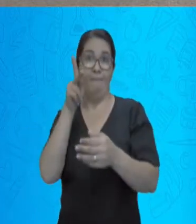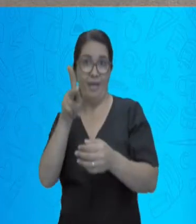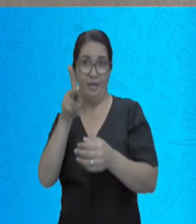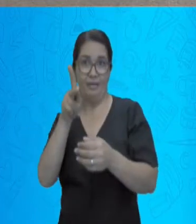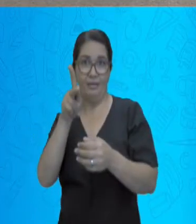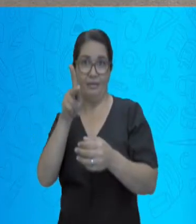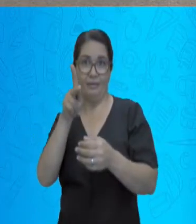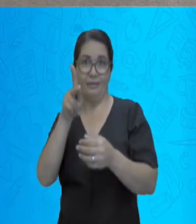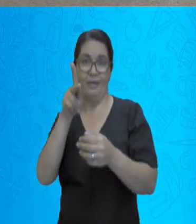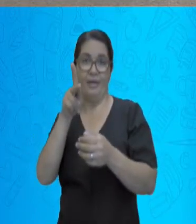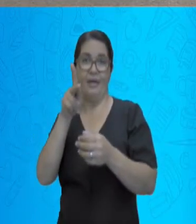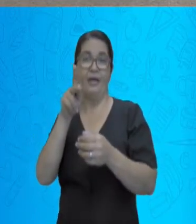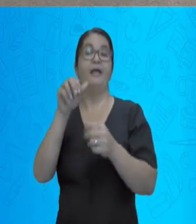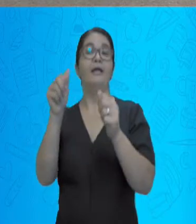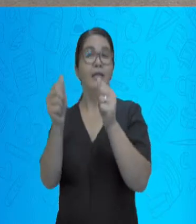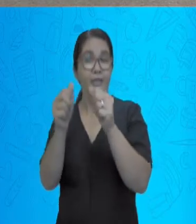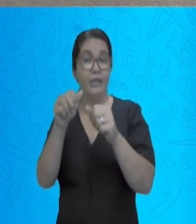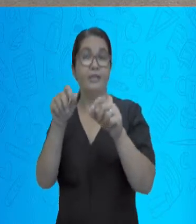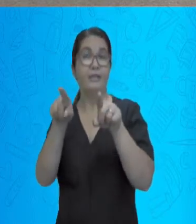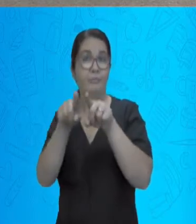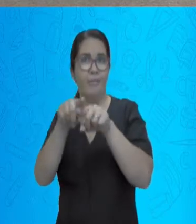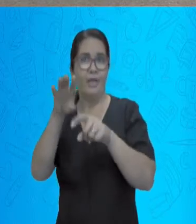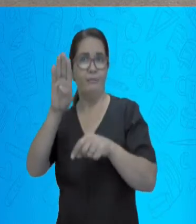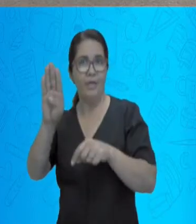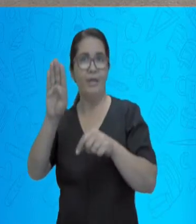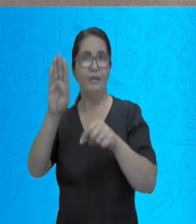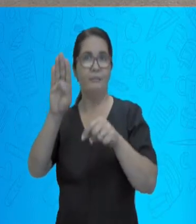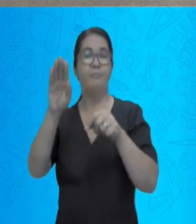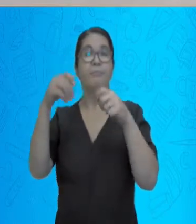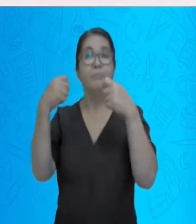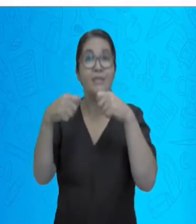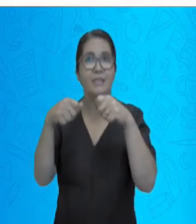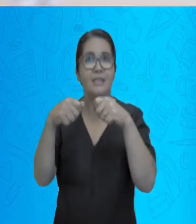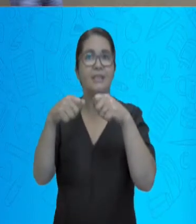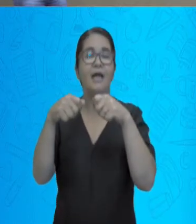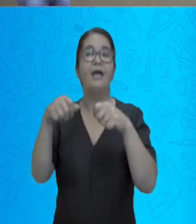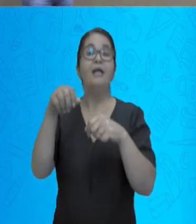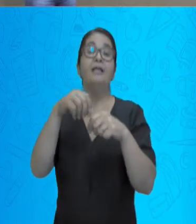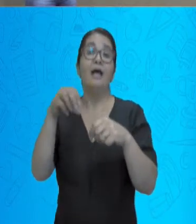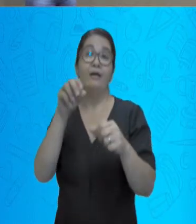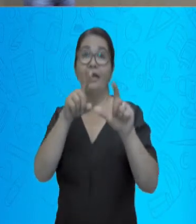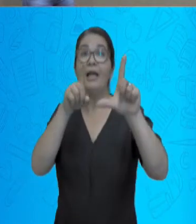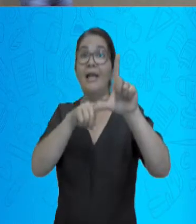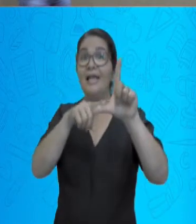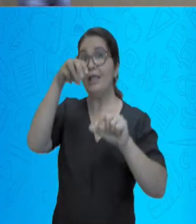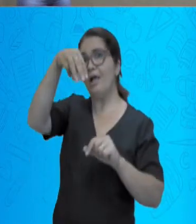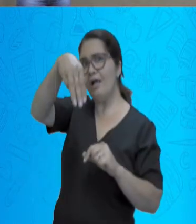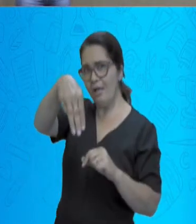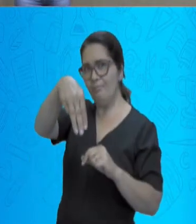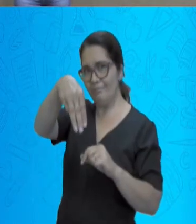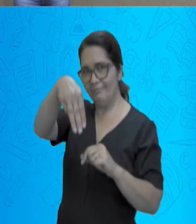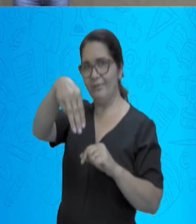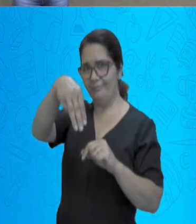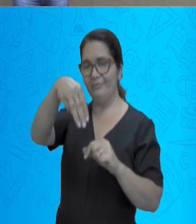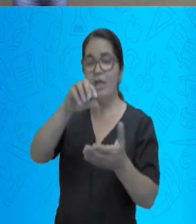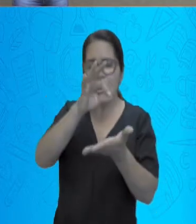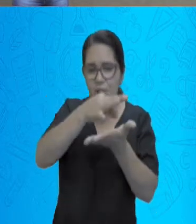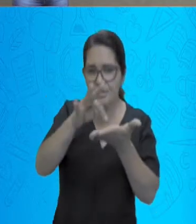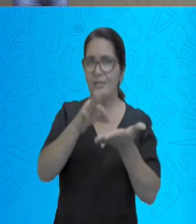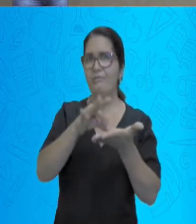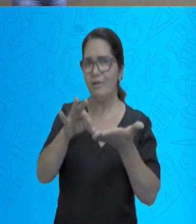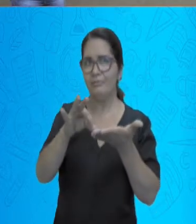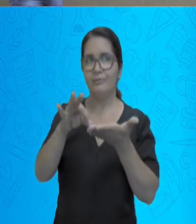falar de uma palavra completa. Vamos ver um exemplo. A palavra emprego, vamos observar o